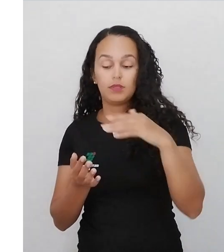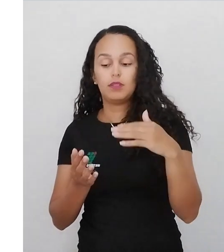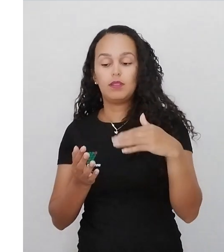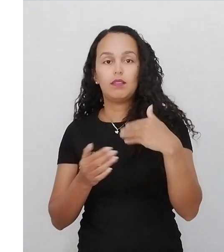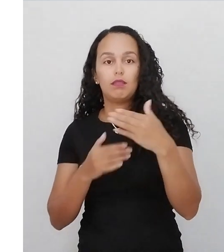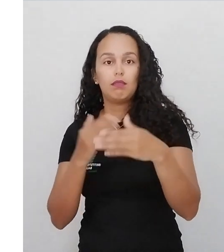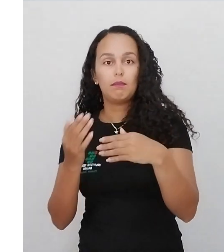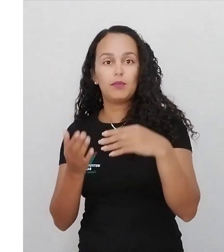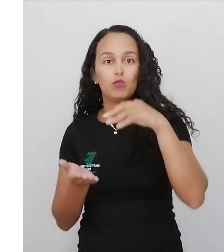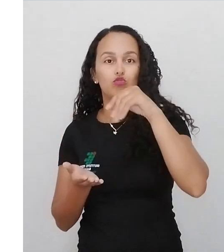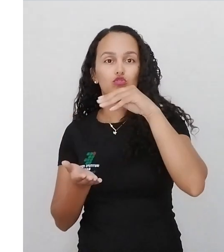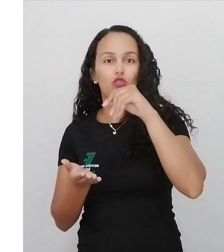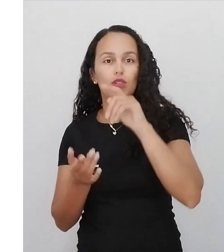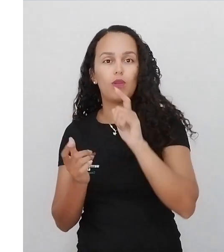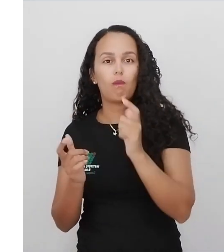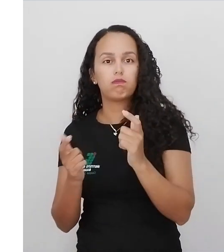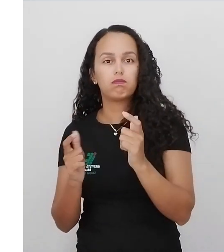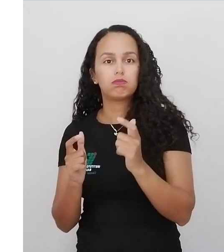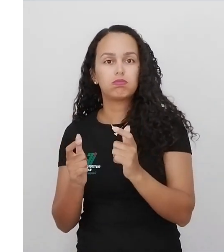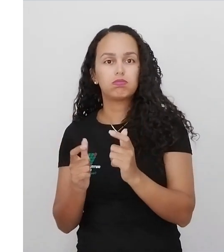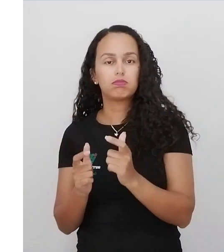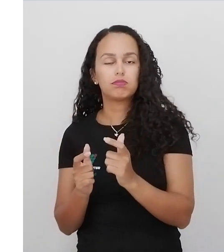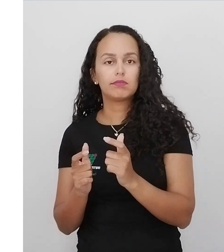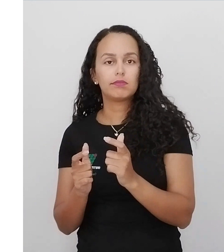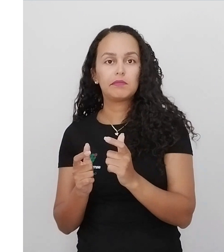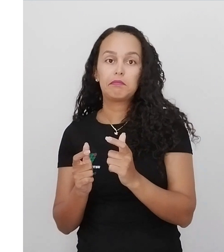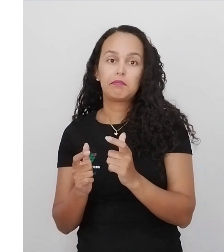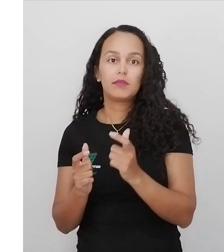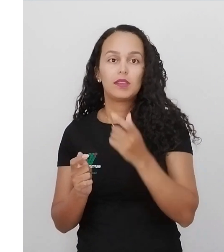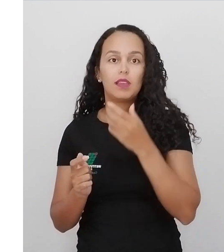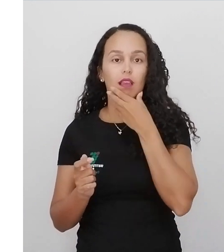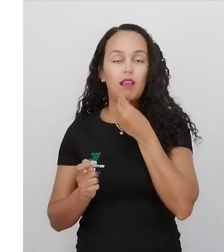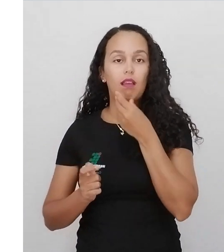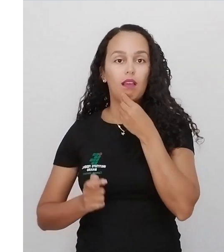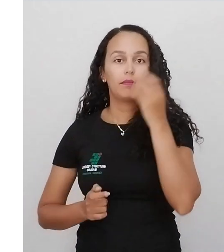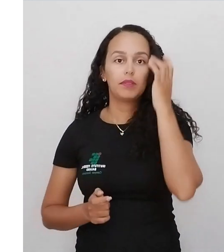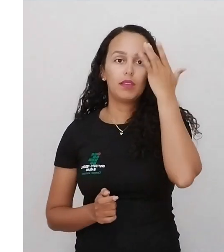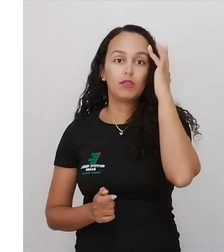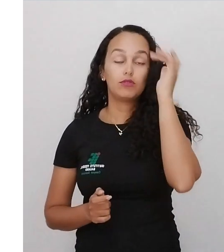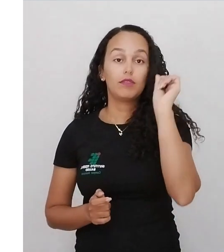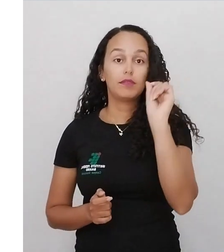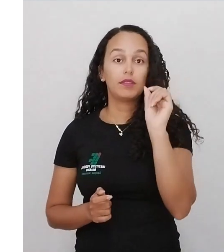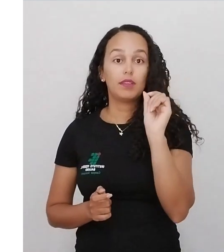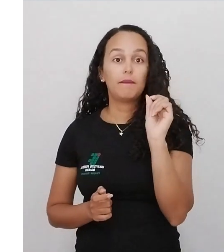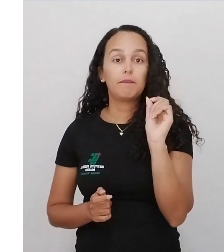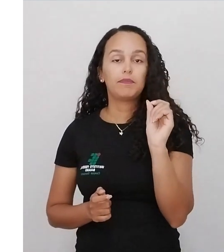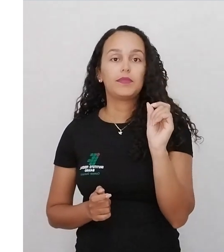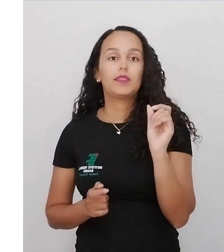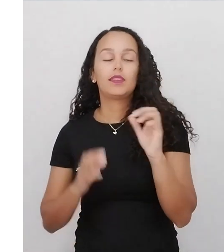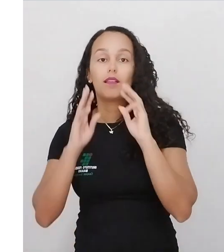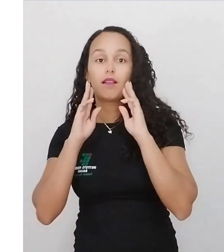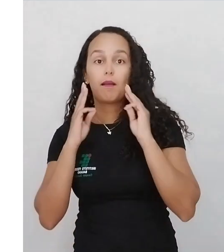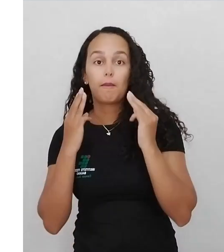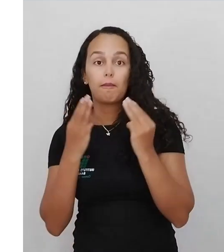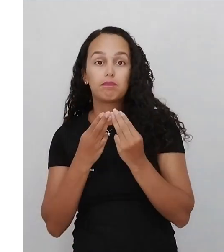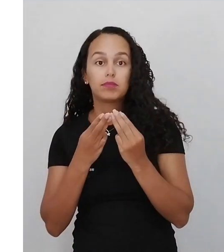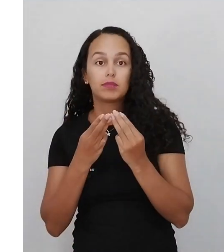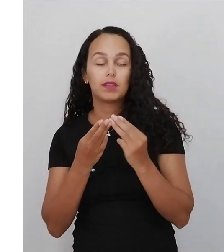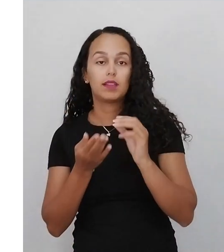Naquele momento, o que ele defendeu foi que a matéria inorgânica, que era aquele solo,